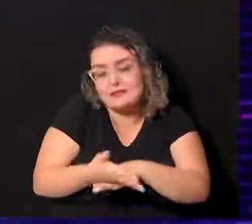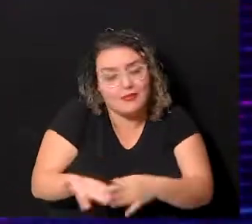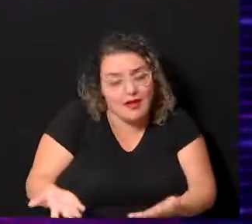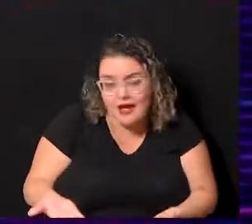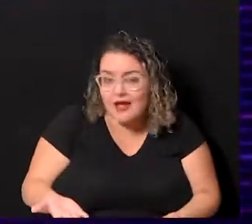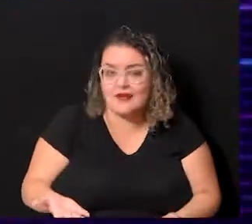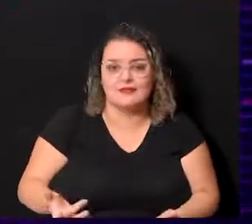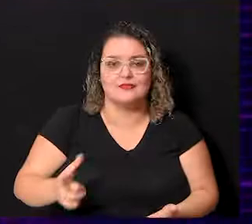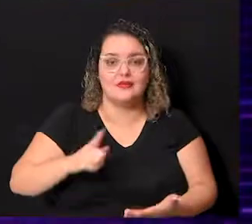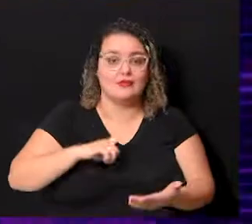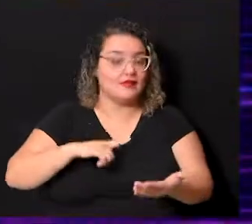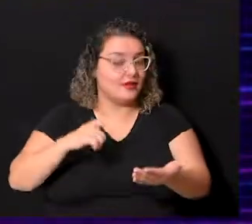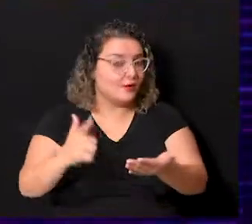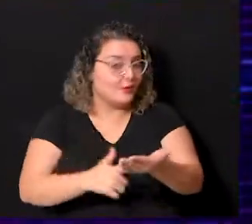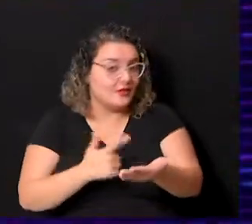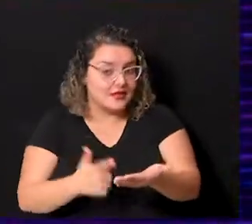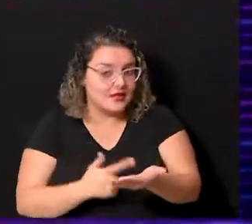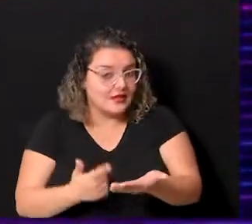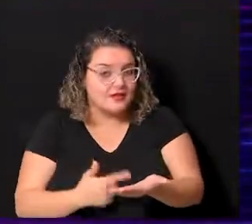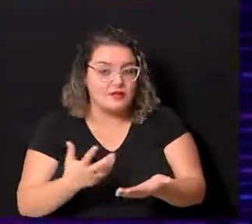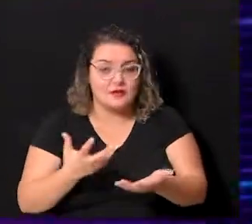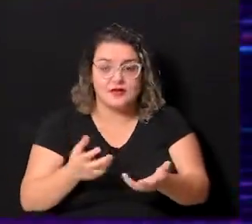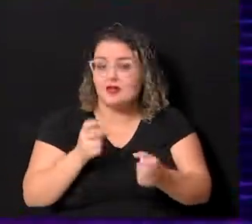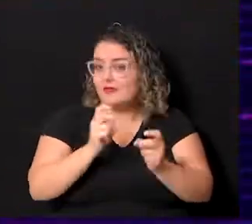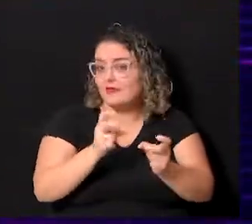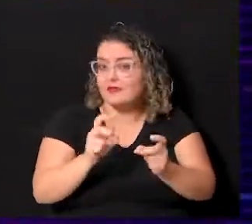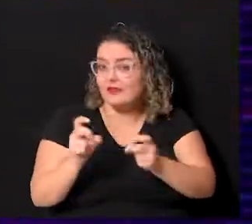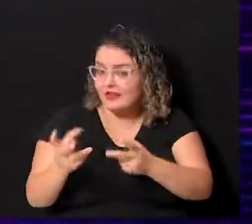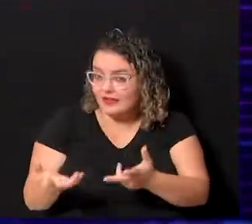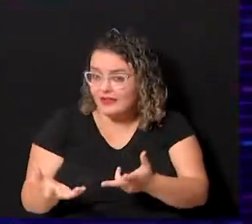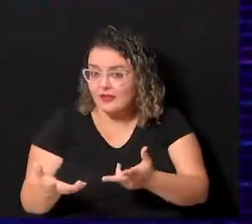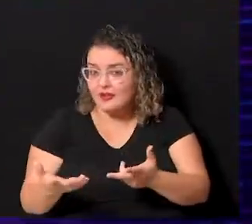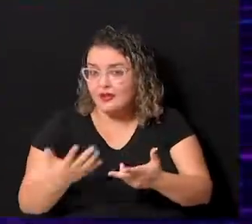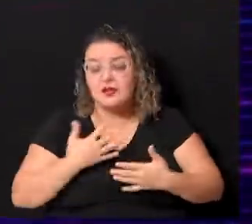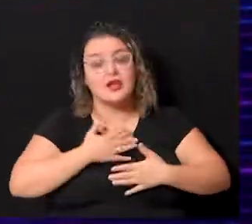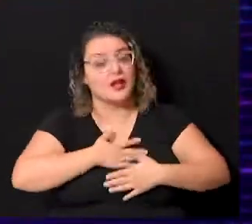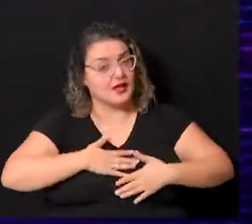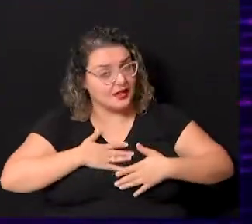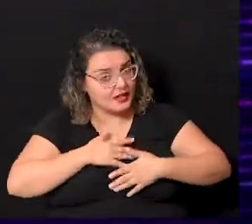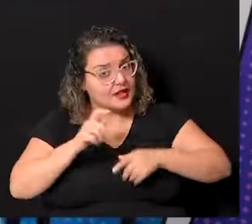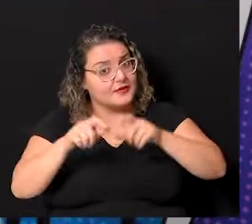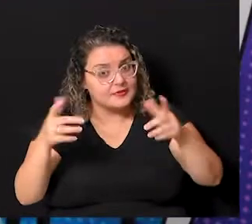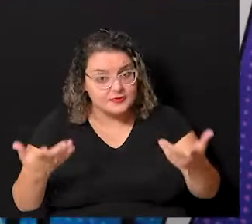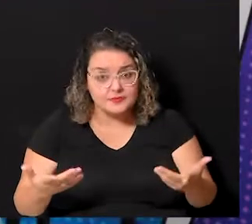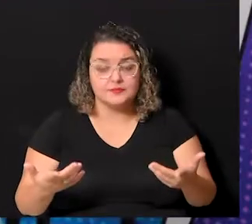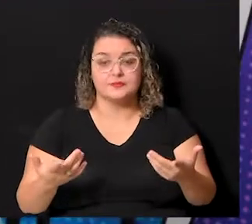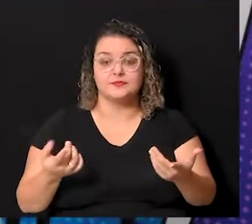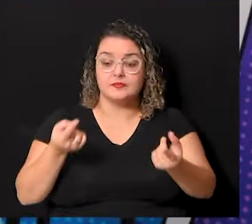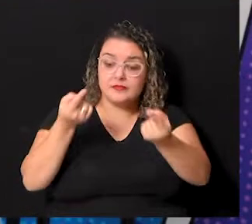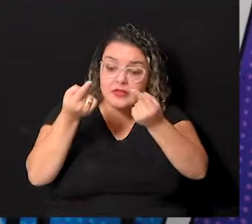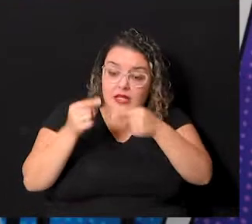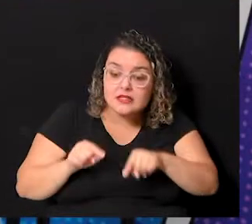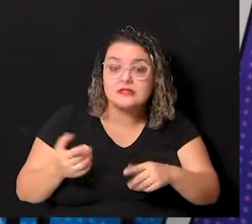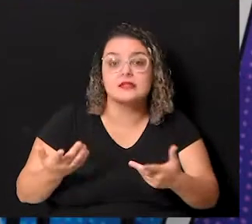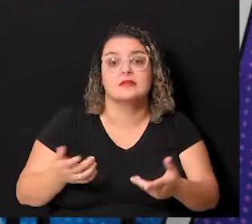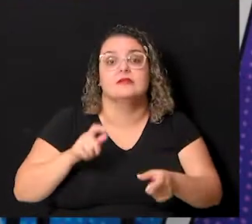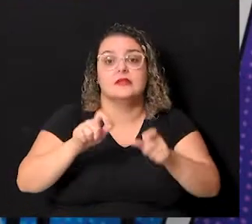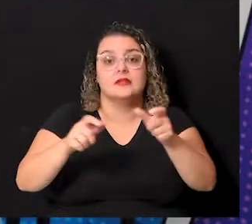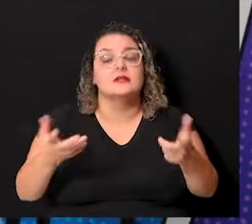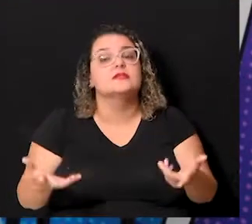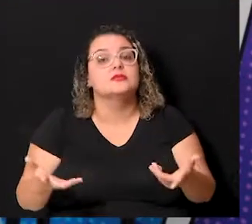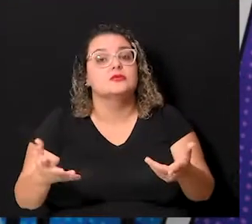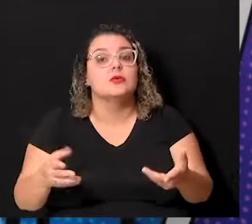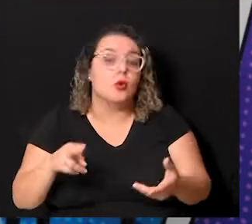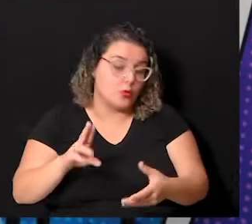parte, né? Eu tenho um livro, eu quero vender esse livro para as pessoas, eu quero que agrade as pessoas, ou que desafie as pessoas,